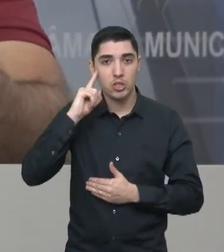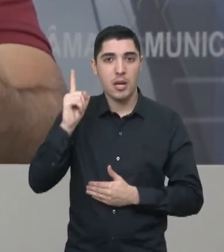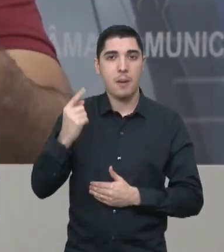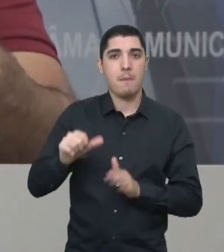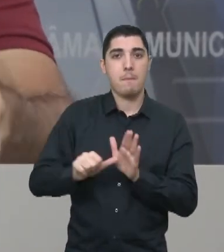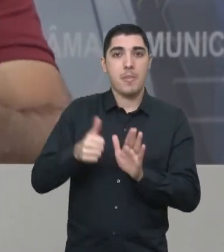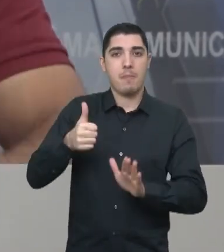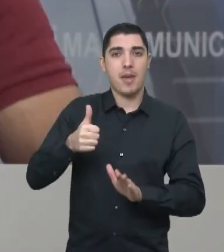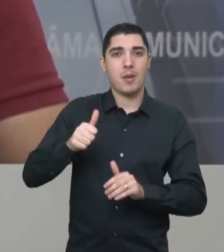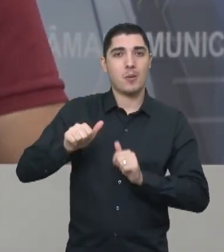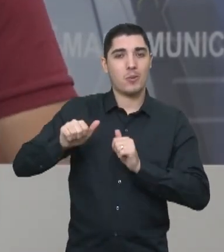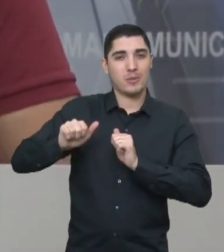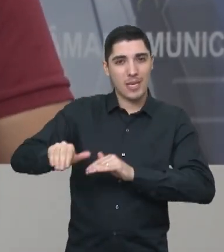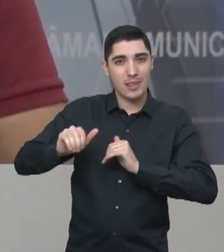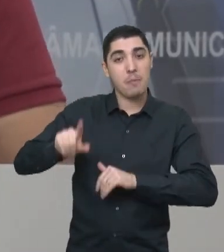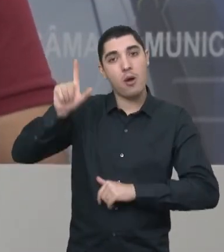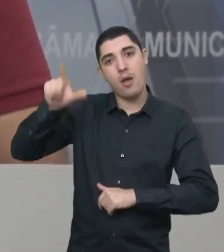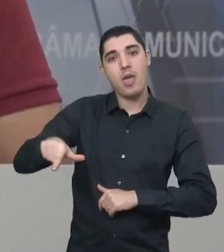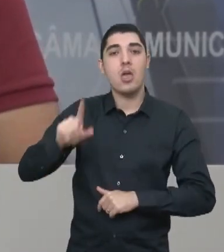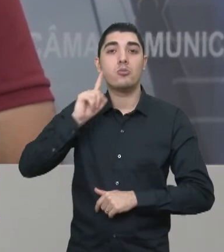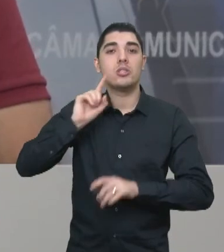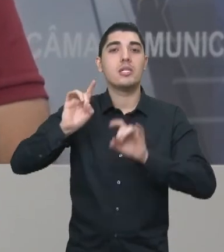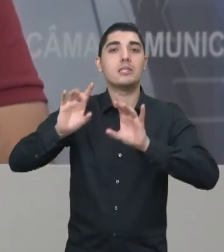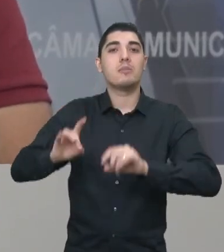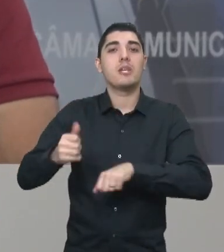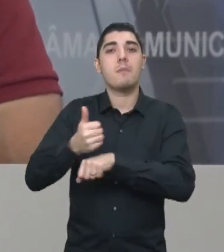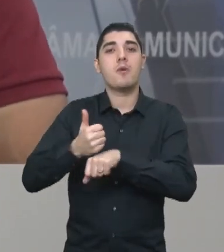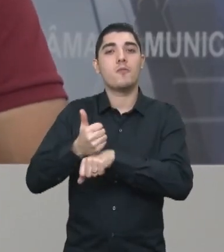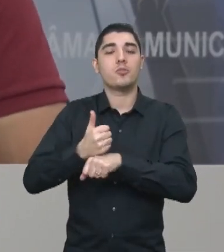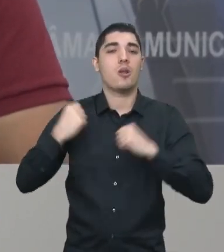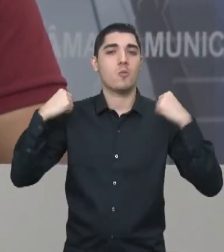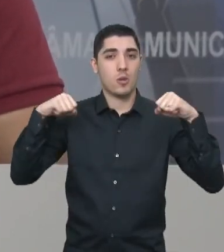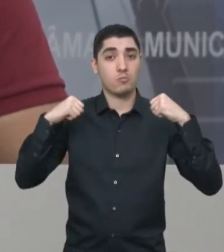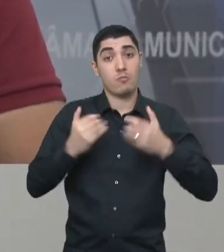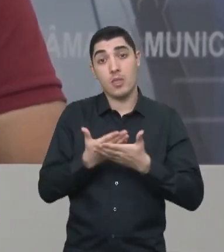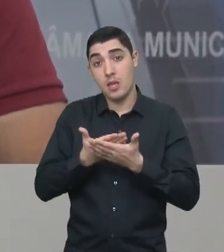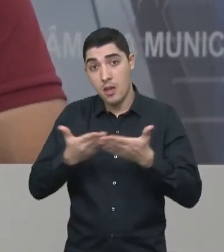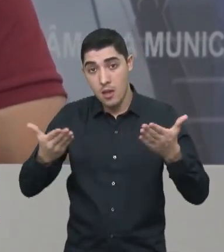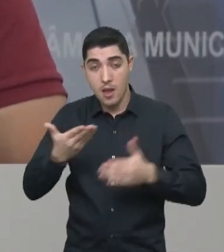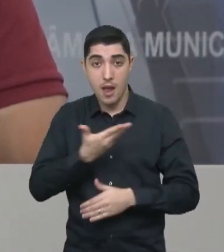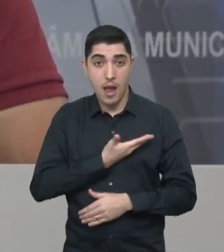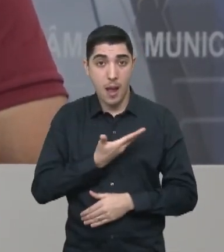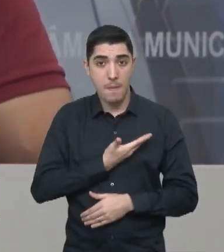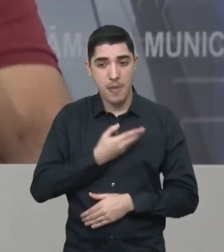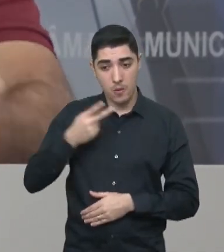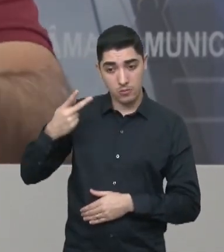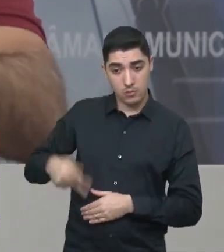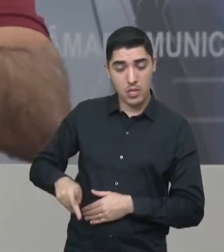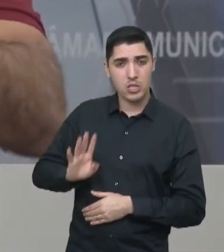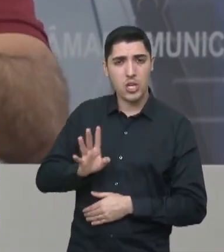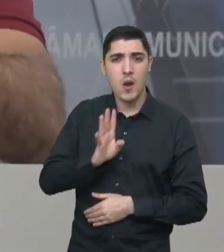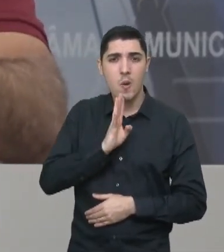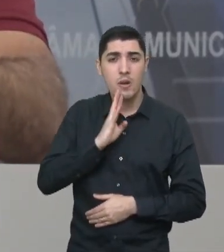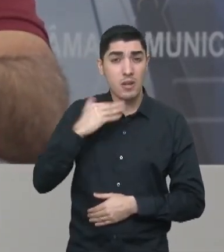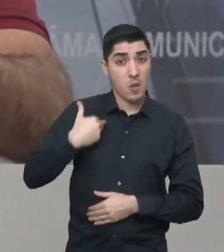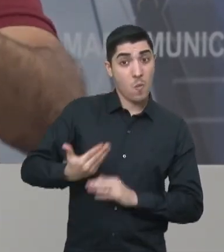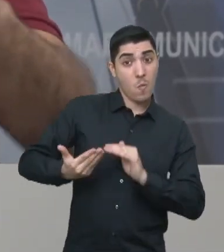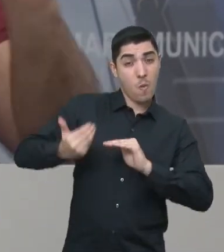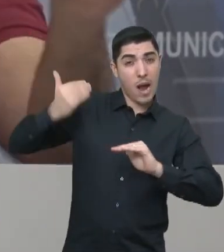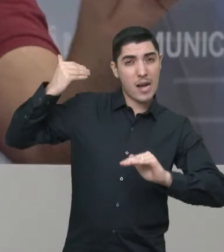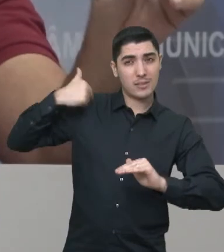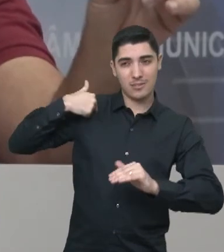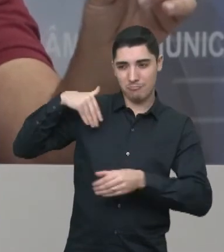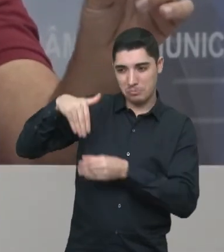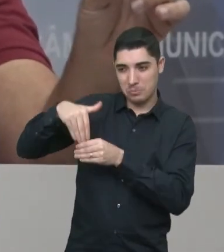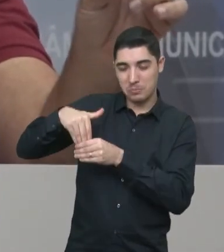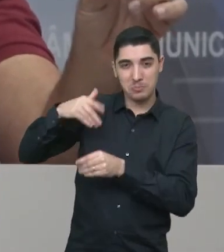o Dia do Profissional de Educação Física. Para todos os nossos amigos que conhecem aqui nessa casa, desde quando eu fui eleito, até